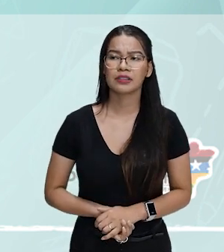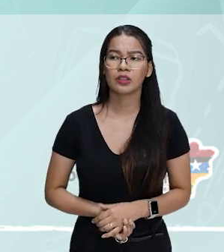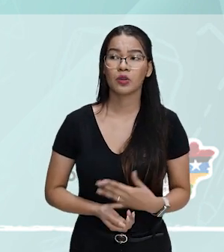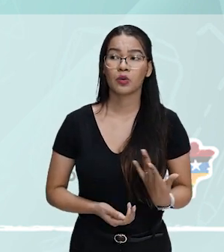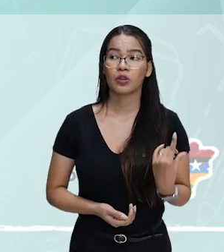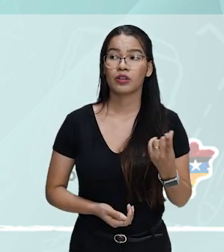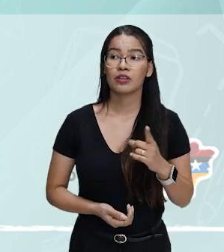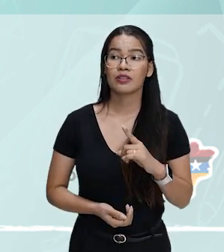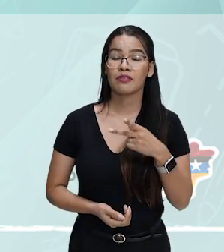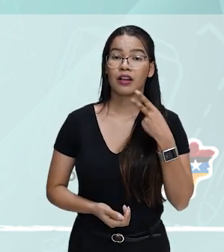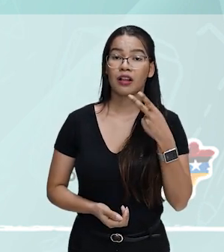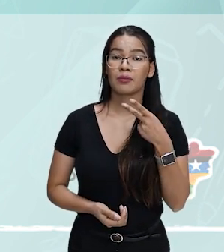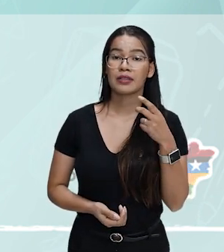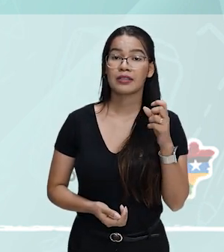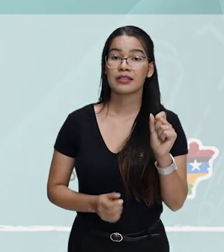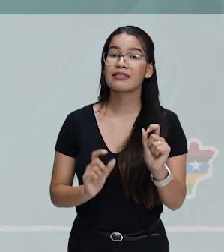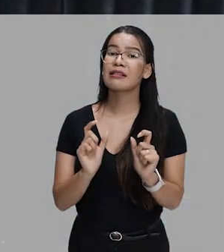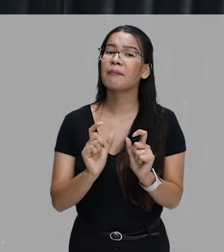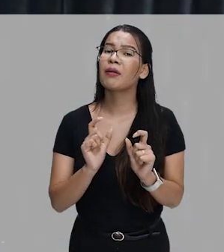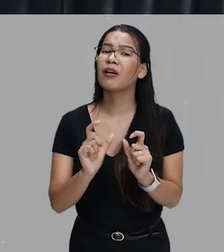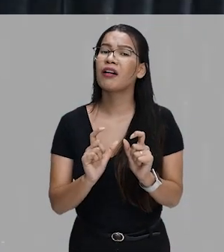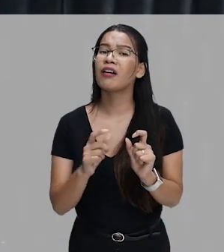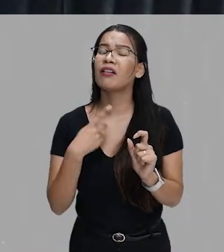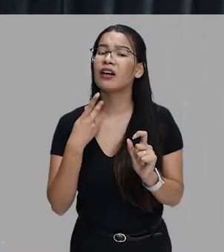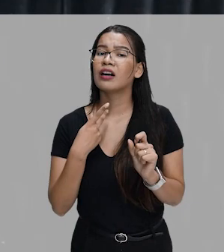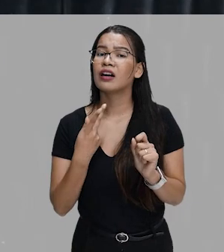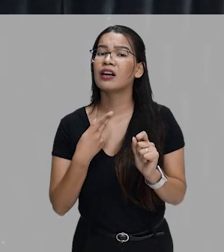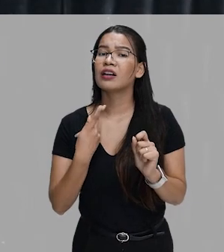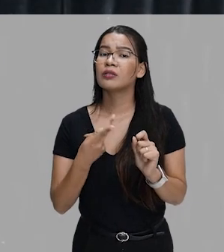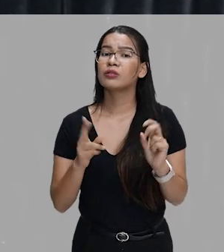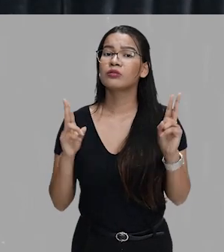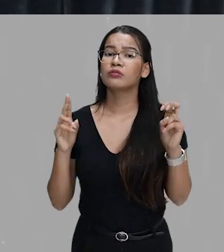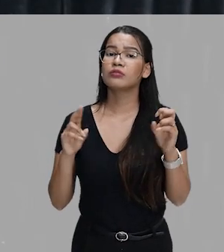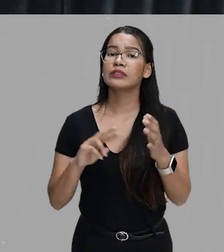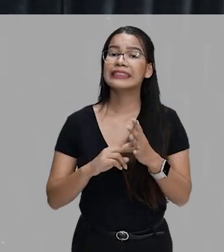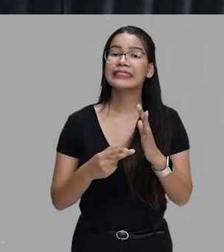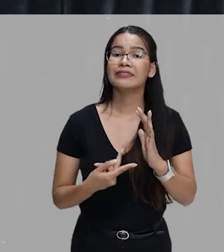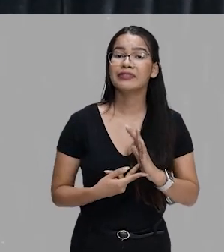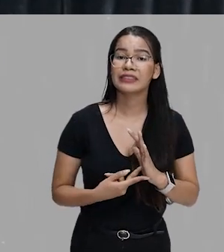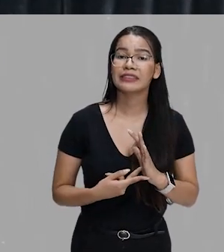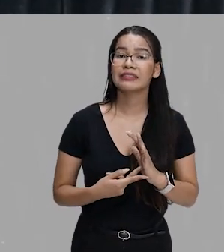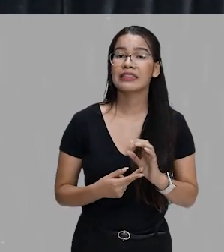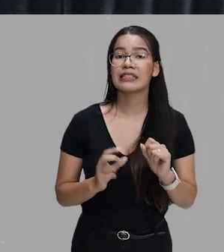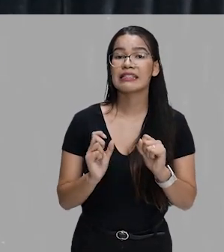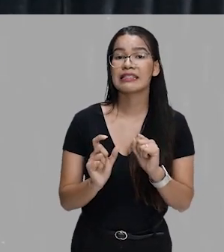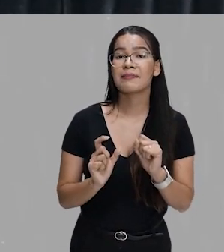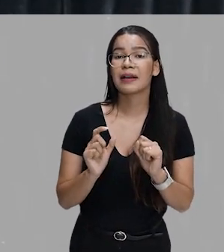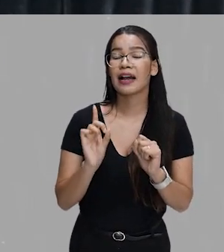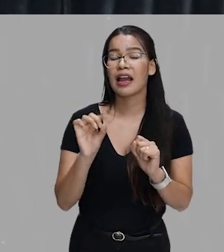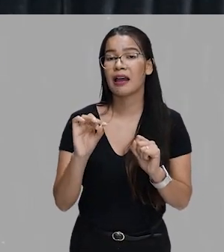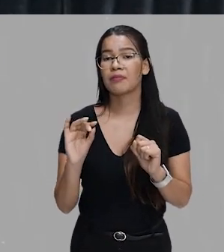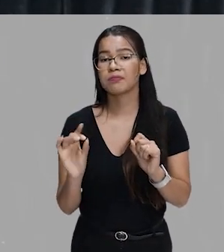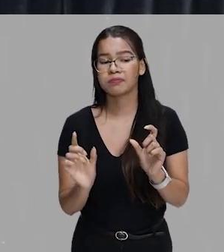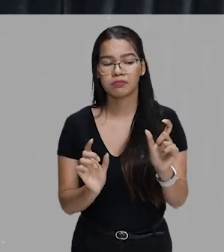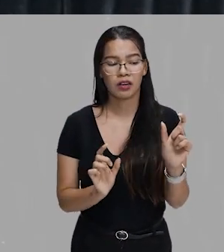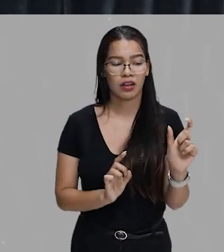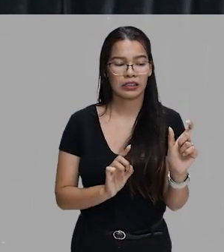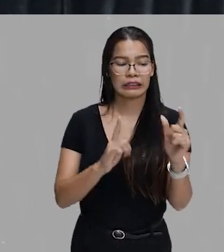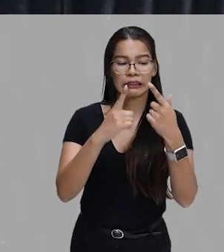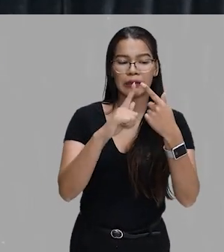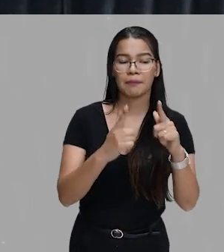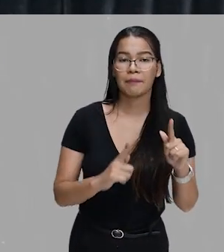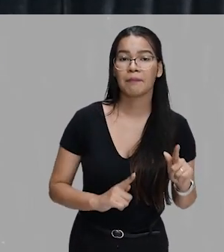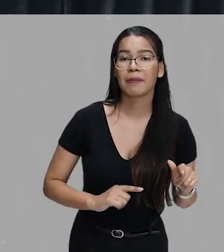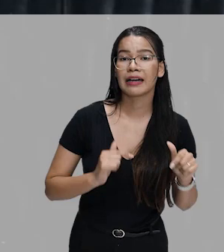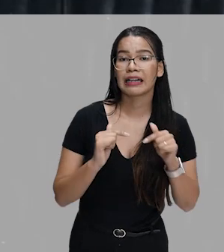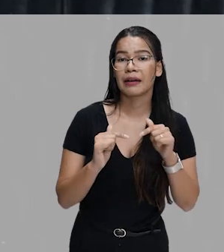Quando nós falamos semanticamente, nós estamos falando de significação, tá? A semântica é a parte da gramática que trabalha com